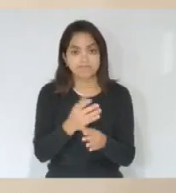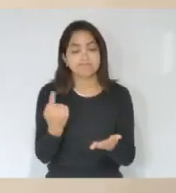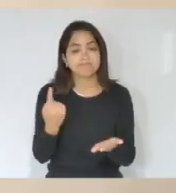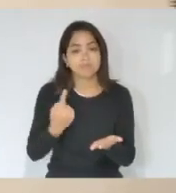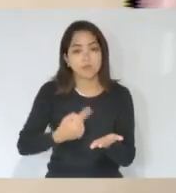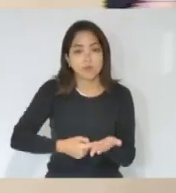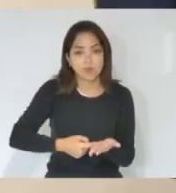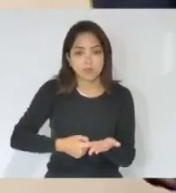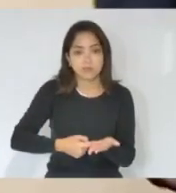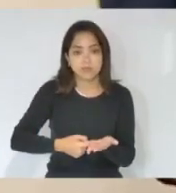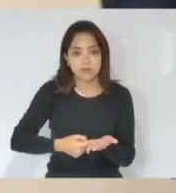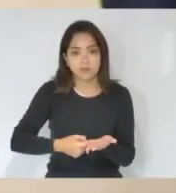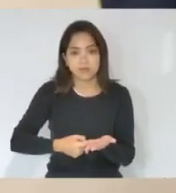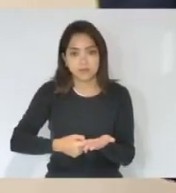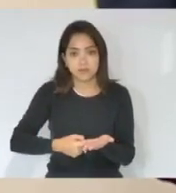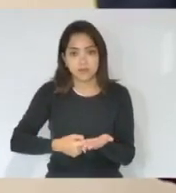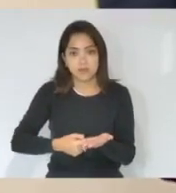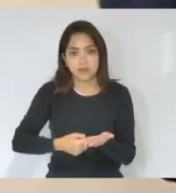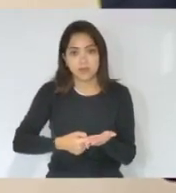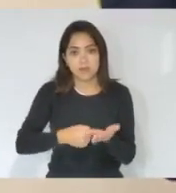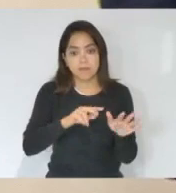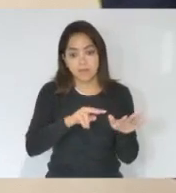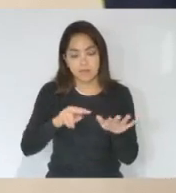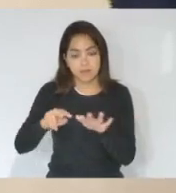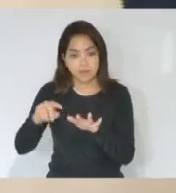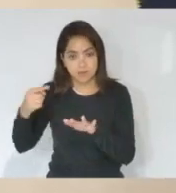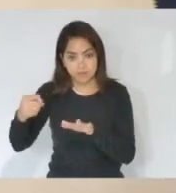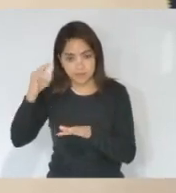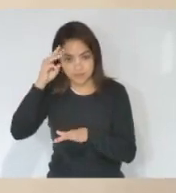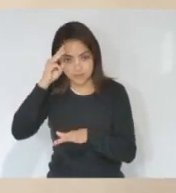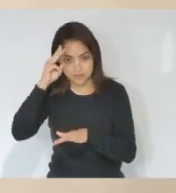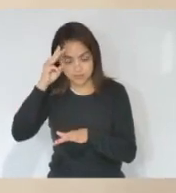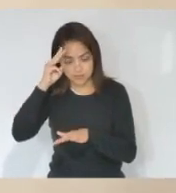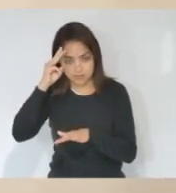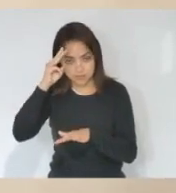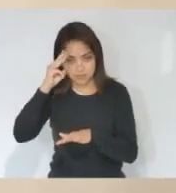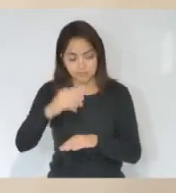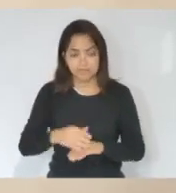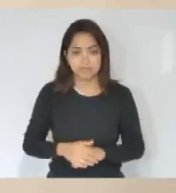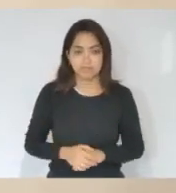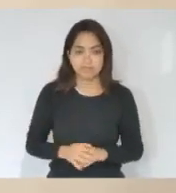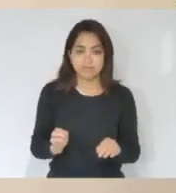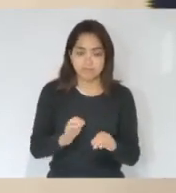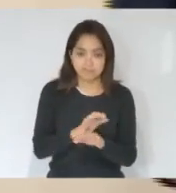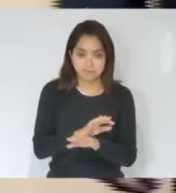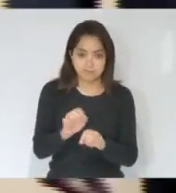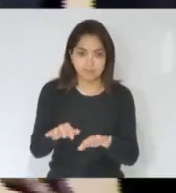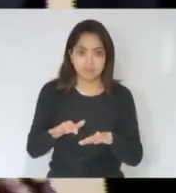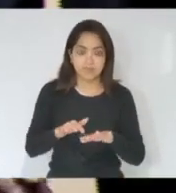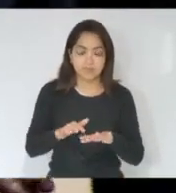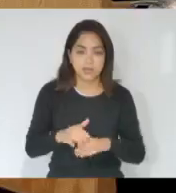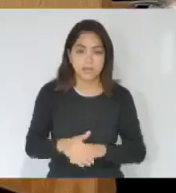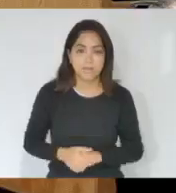outra ordinária para a próxima terça-feira, no horário regimental. Está encerrada a sessão.